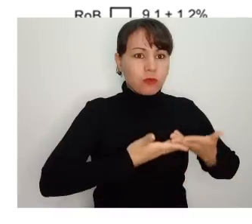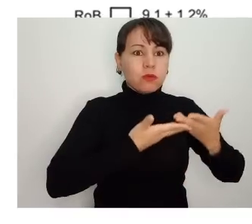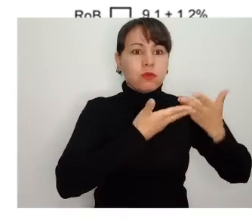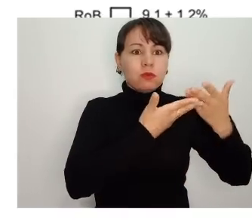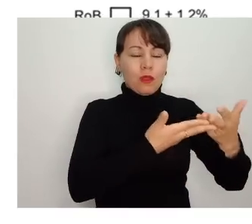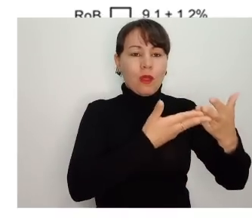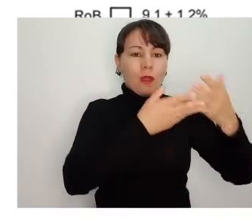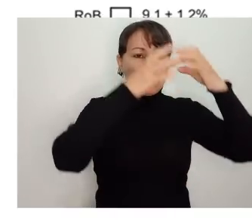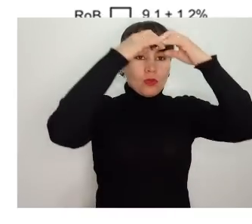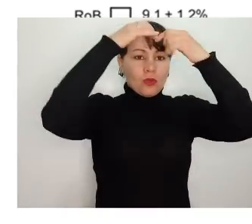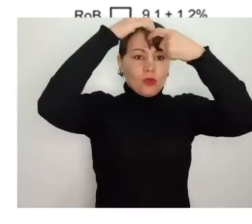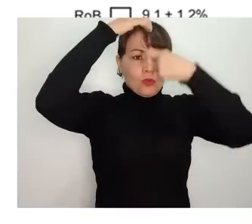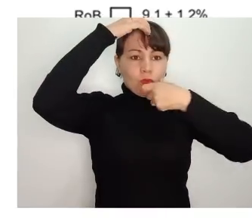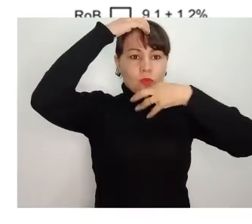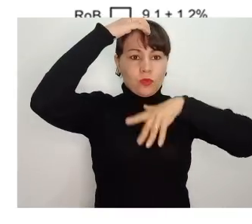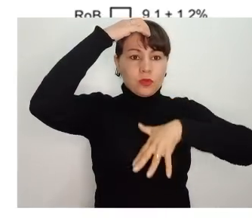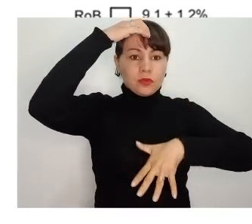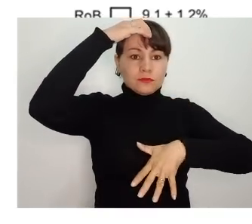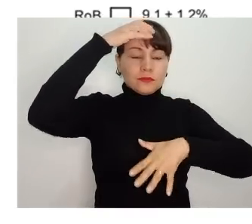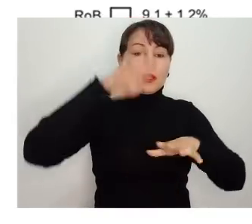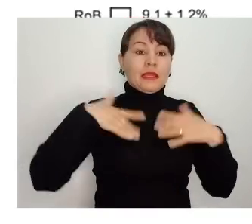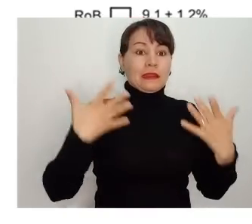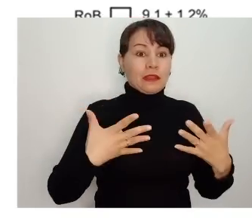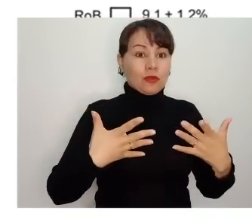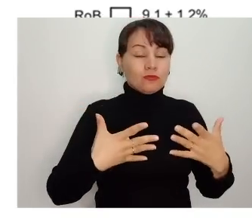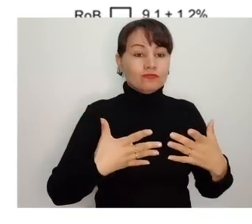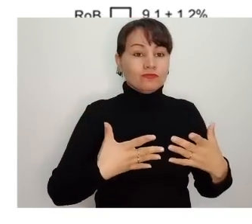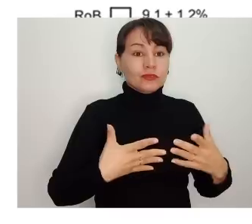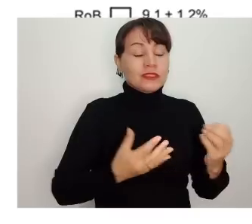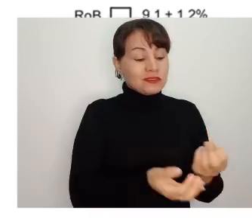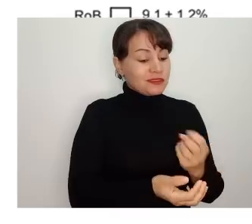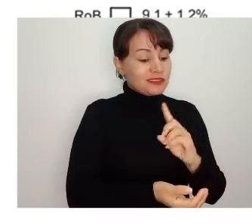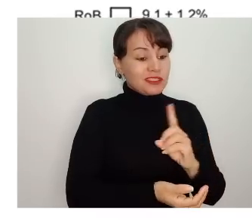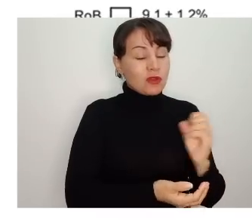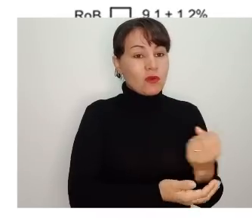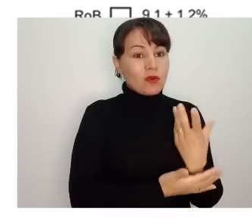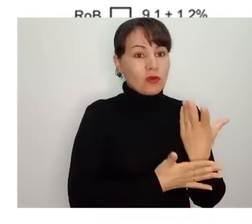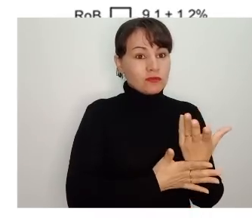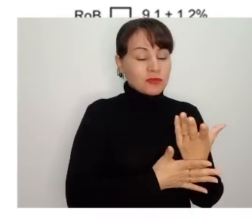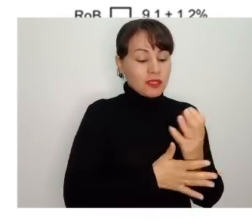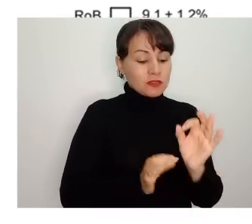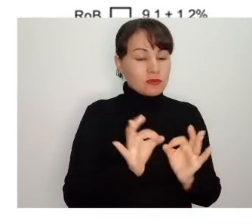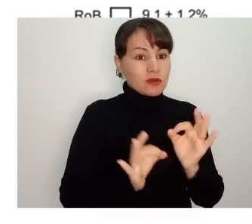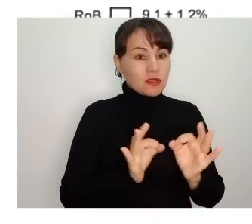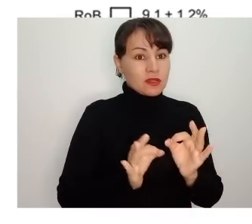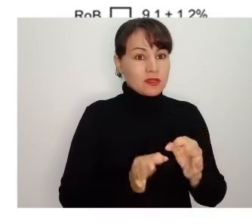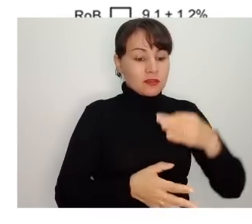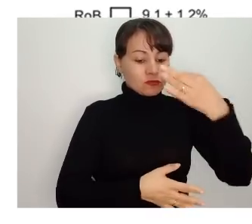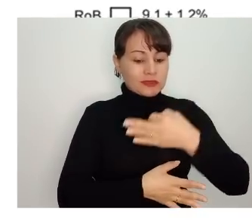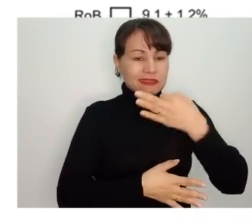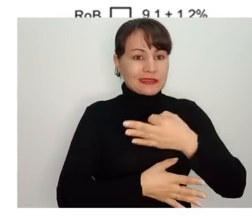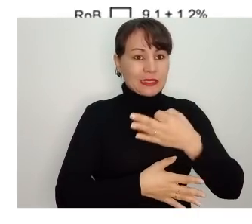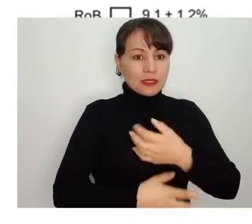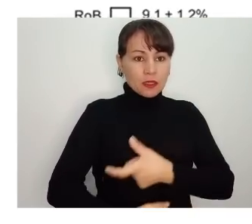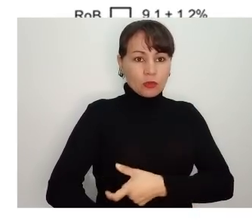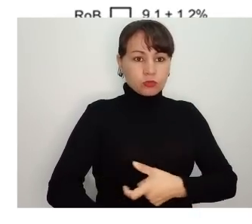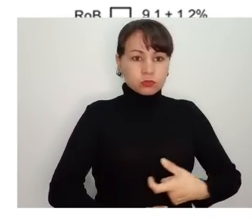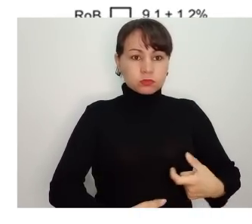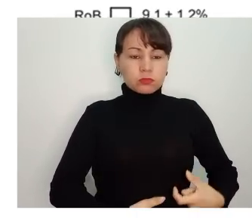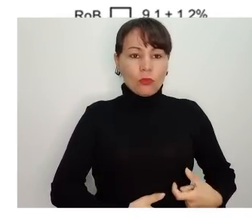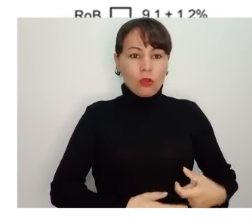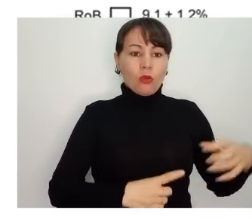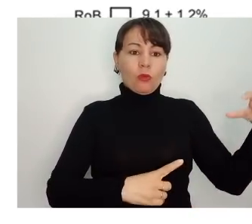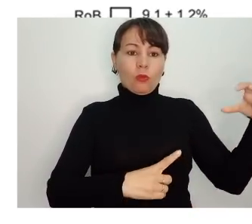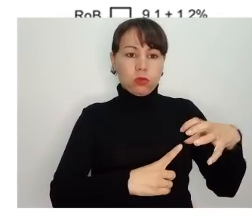substratos energéticos para nosso sistema nervoso central. Então, se o caso, o não funcionamento adequado de algum órgão